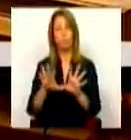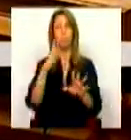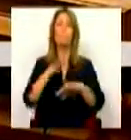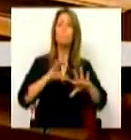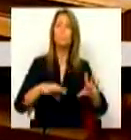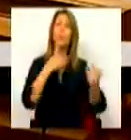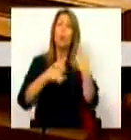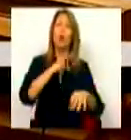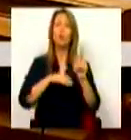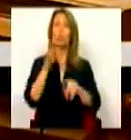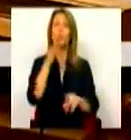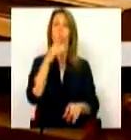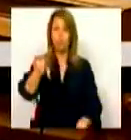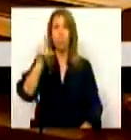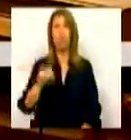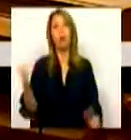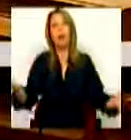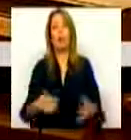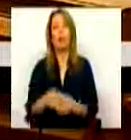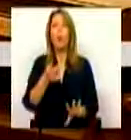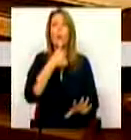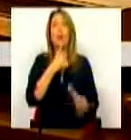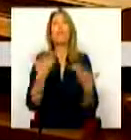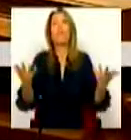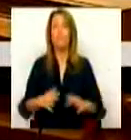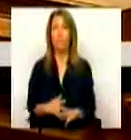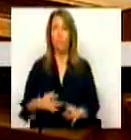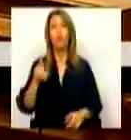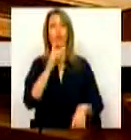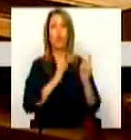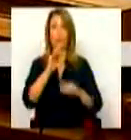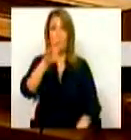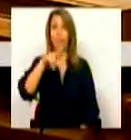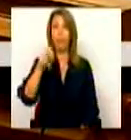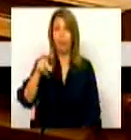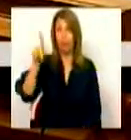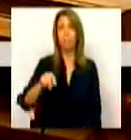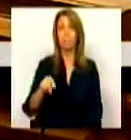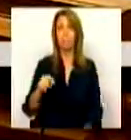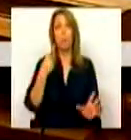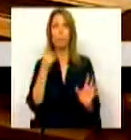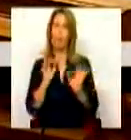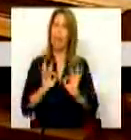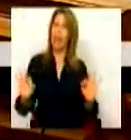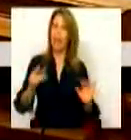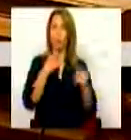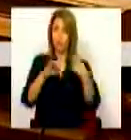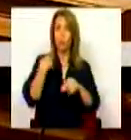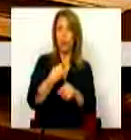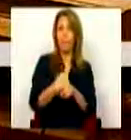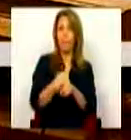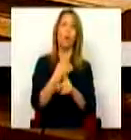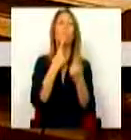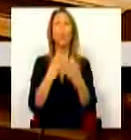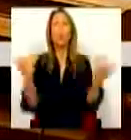sentido, pergunto ao Sr. Deputado também, ao mesmo tempo, então, o que é que se tem feito? E o Sr. Deputado da Bandeira da Silva também, de certa maneira, de forma mais elegante, também fez a mesma pergunta. Então, o que é que